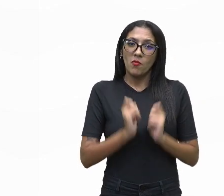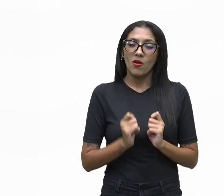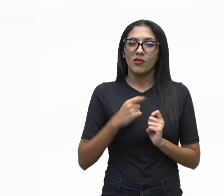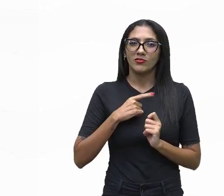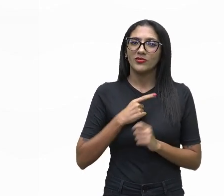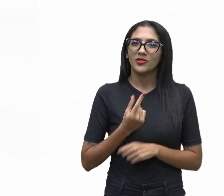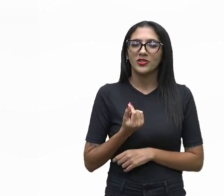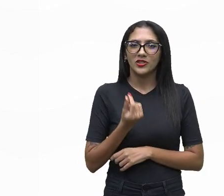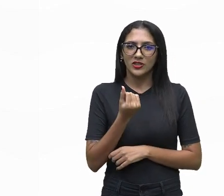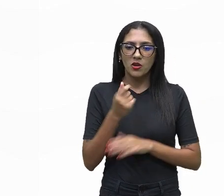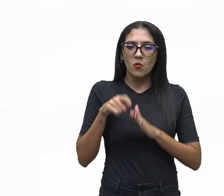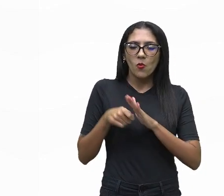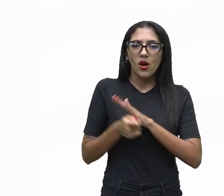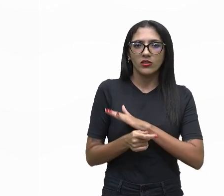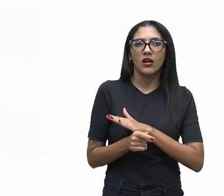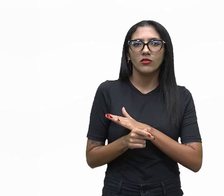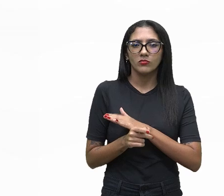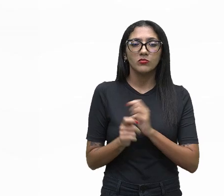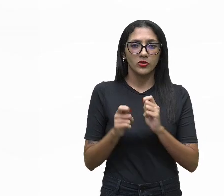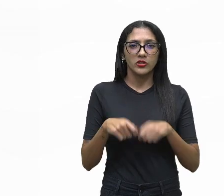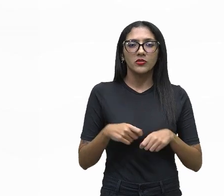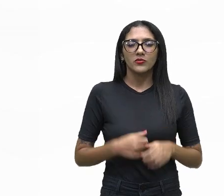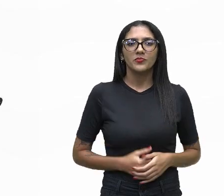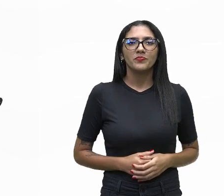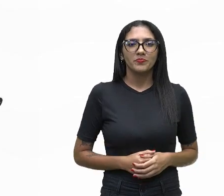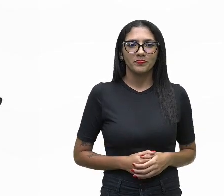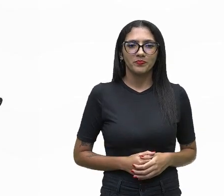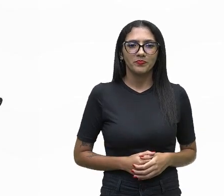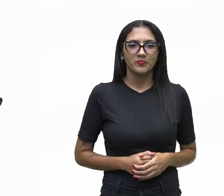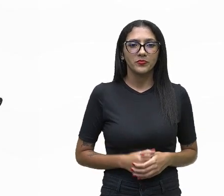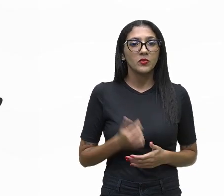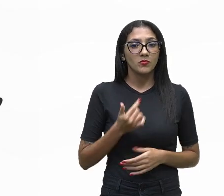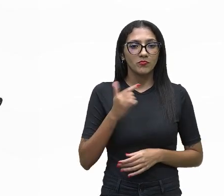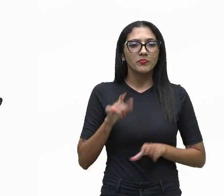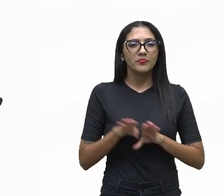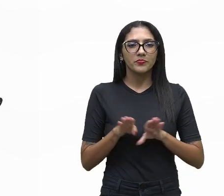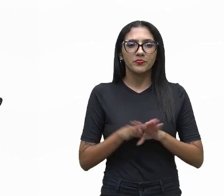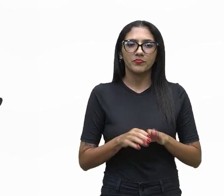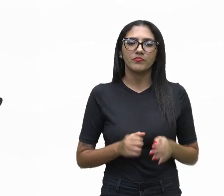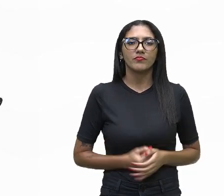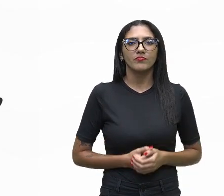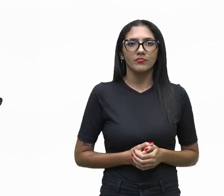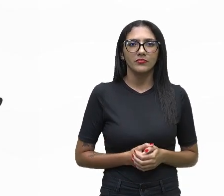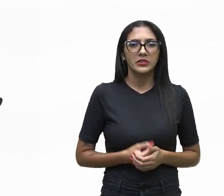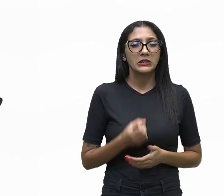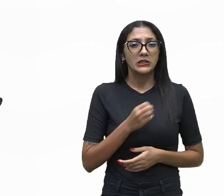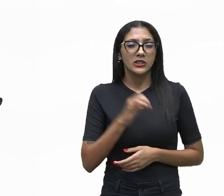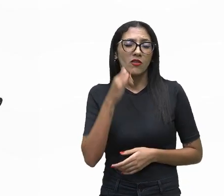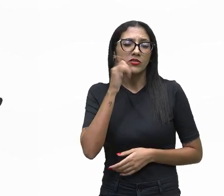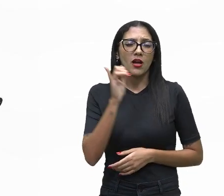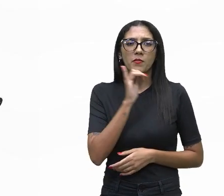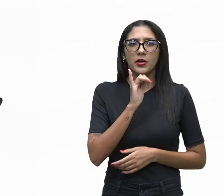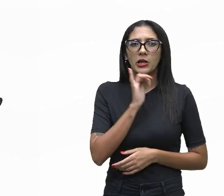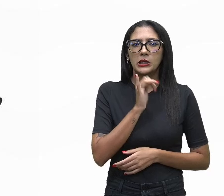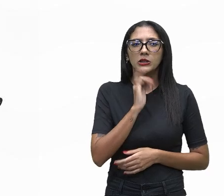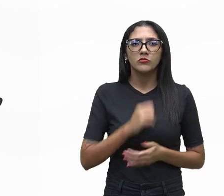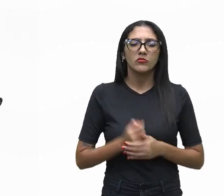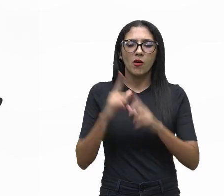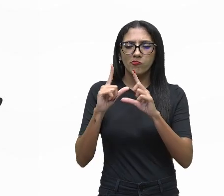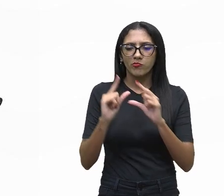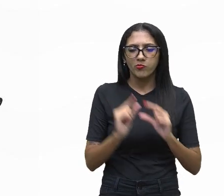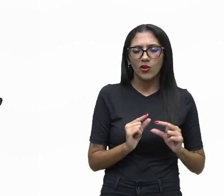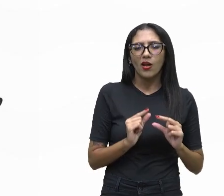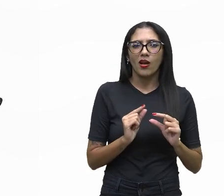dinheiro que você vai estar economizando. O que mais que a gente tem? Talvez reduzir os gastos com lazer por um tempo pode